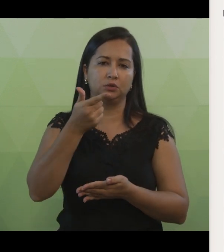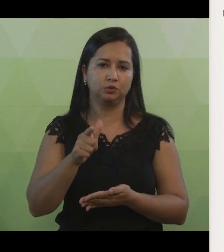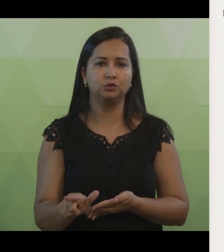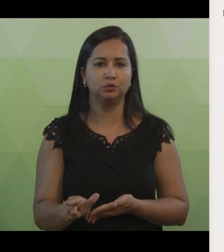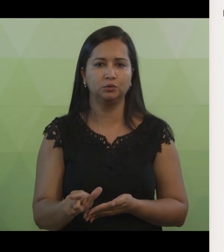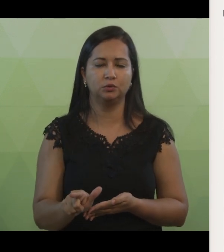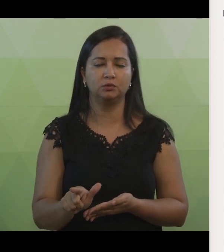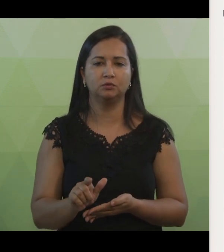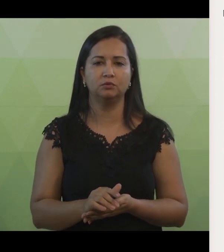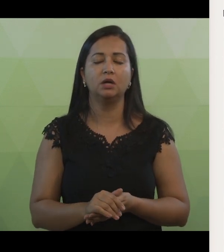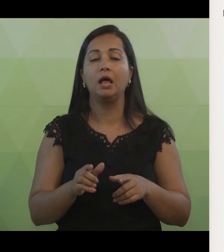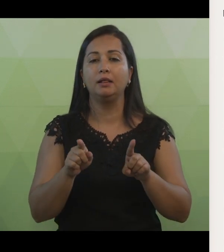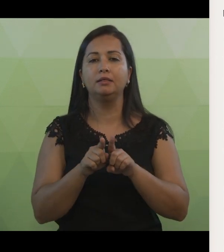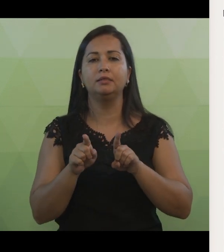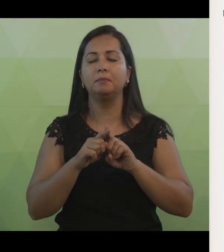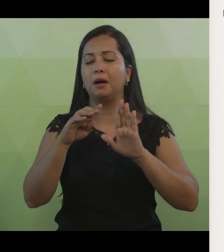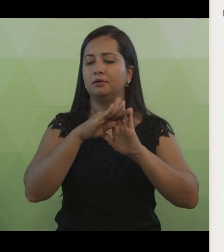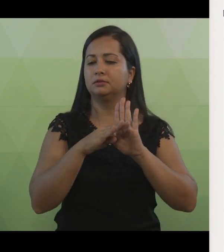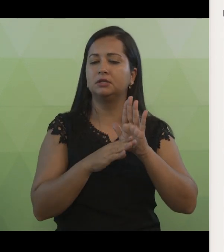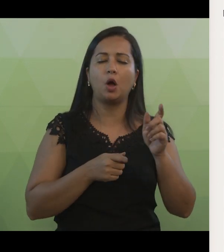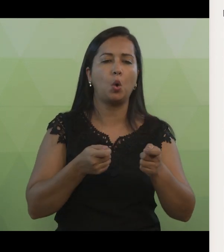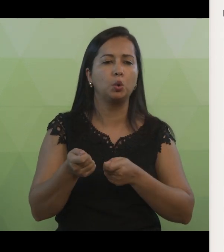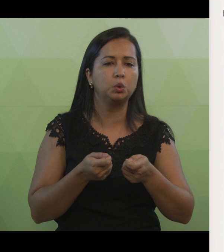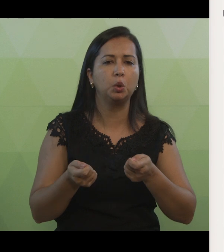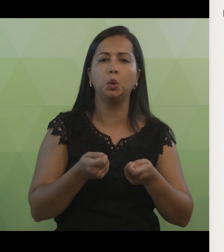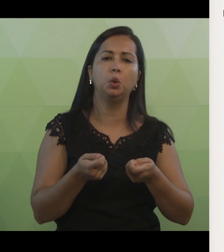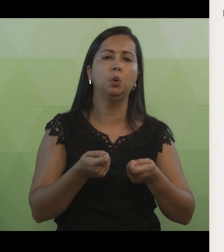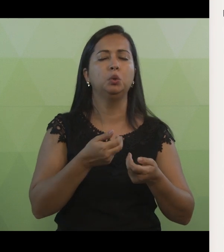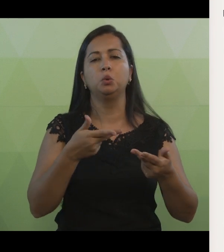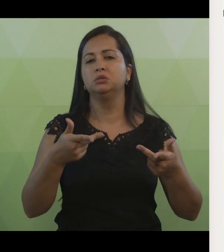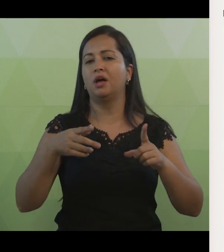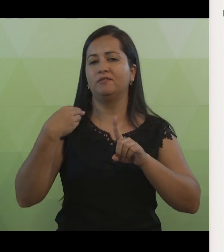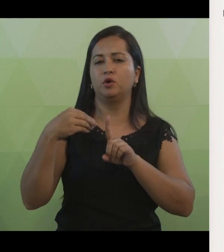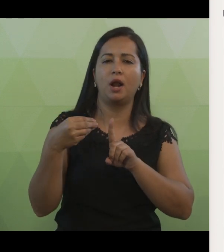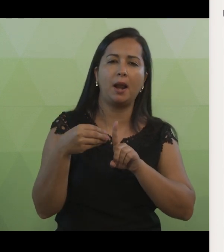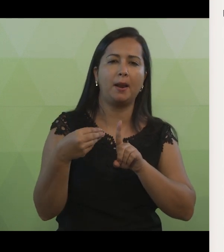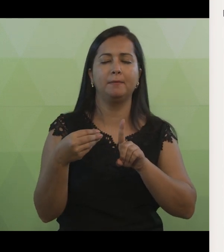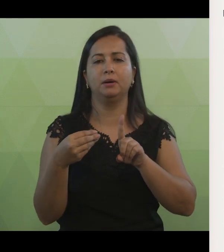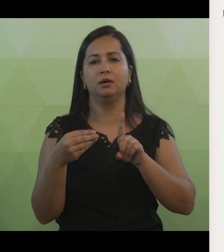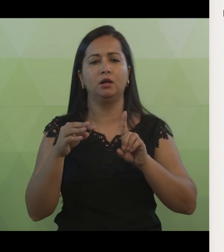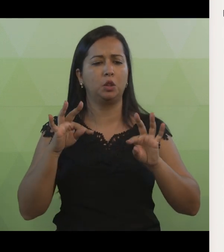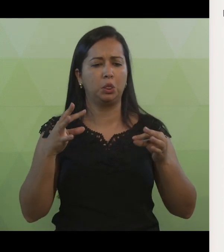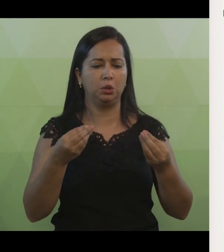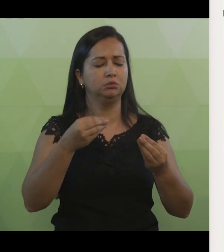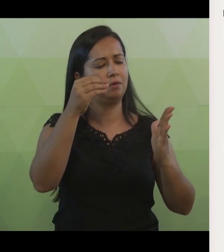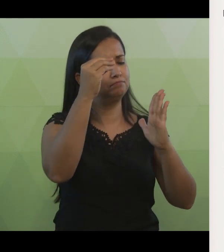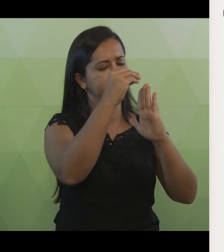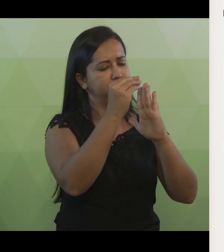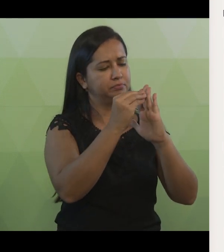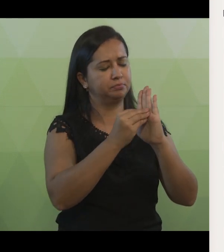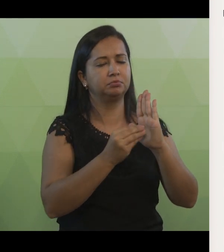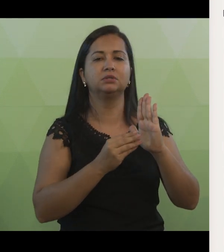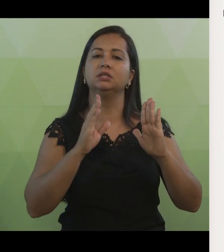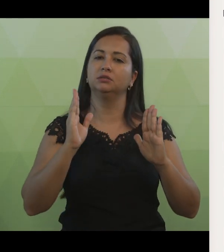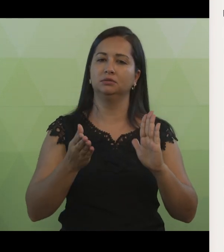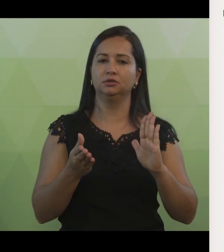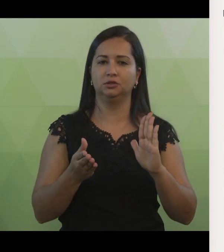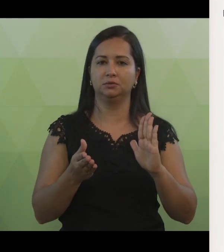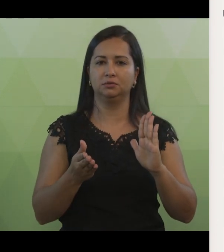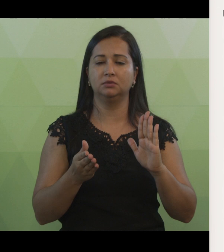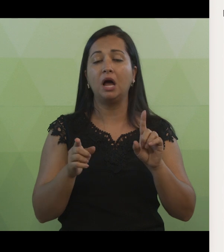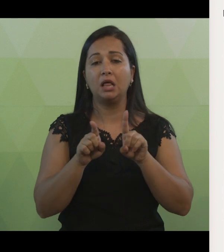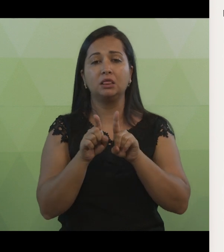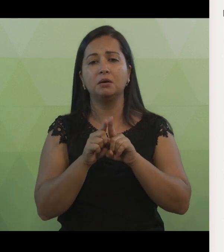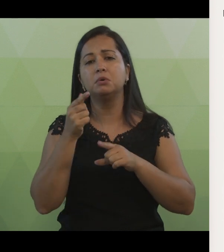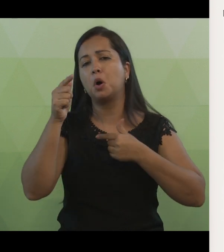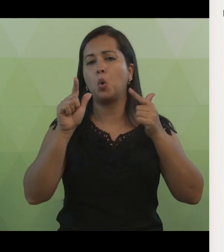ambiente de controle, estudo de vulnerabilidades, nos controles internos também já estarão citados, entre outros